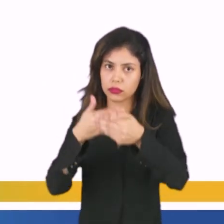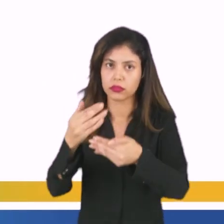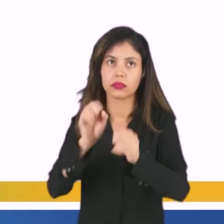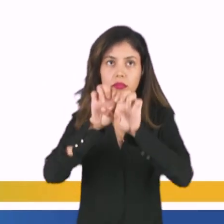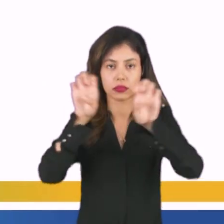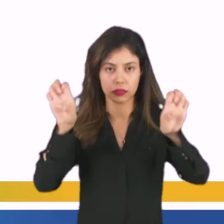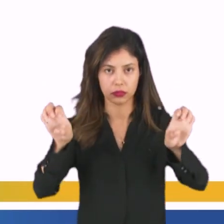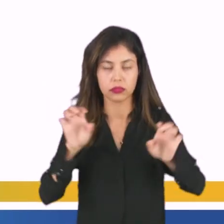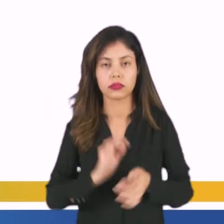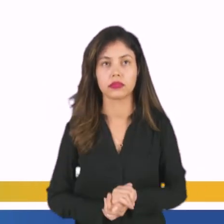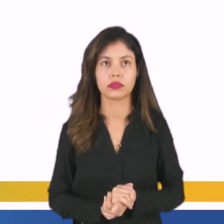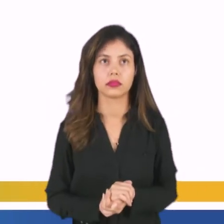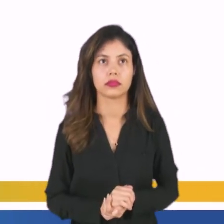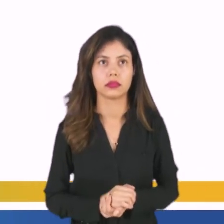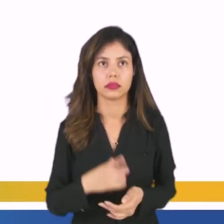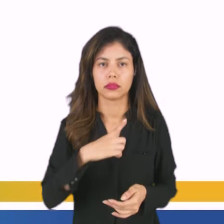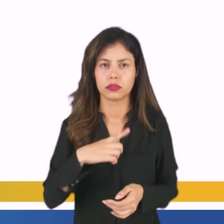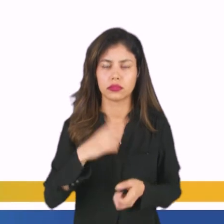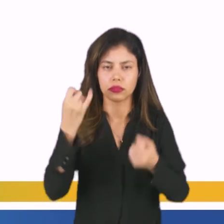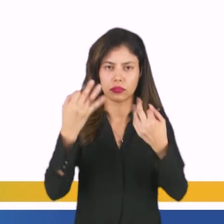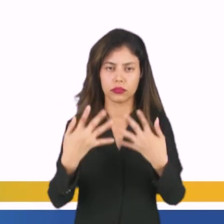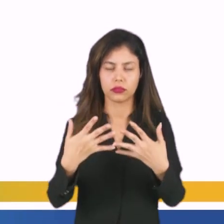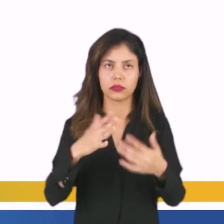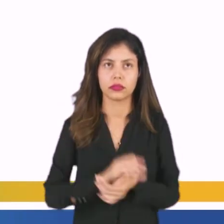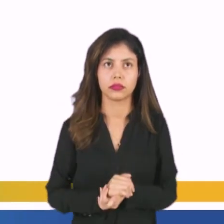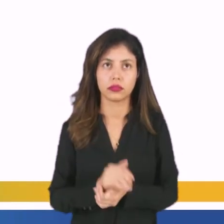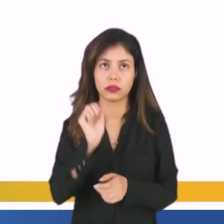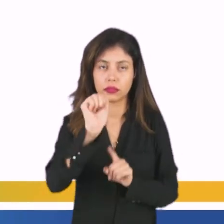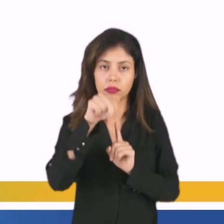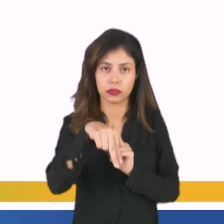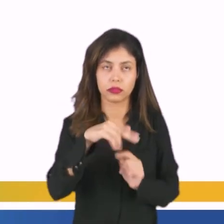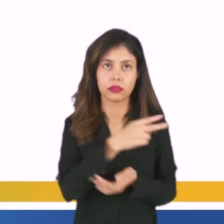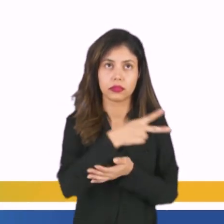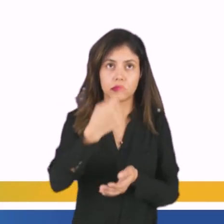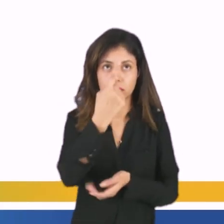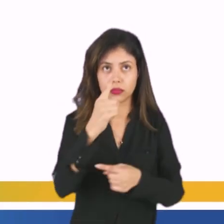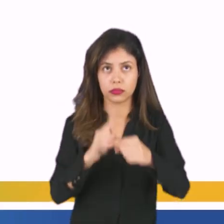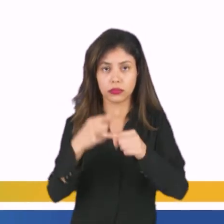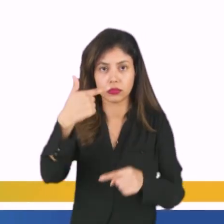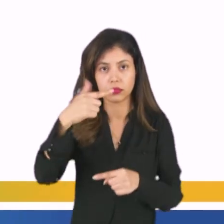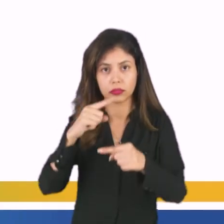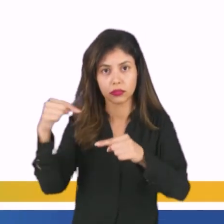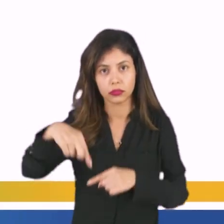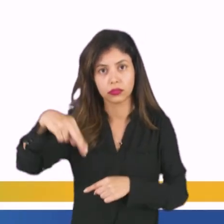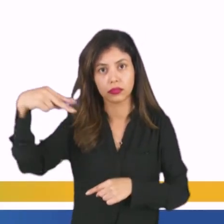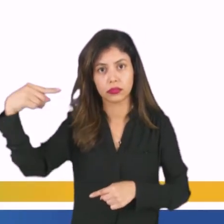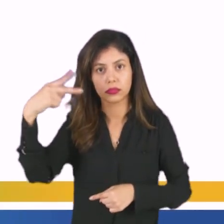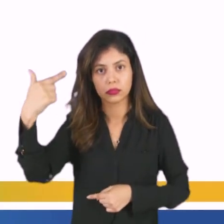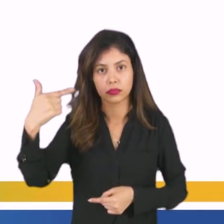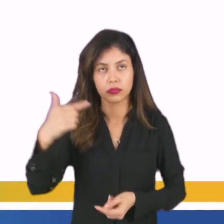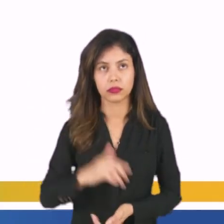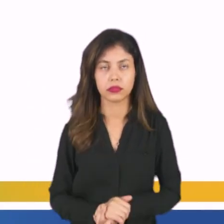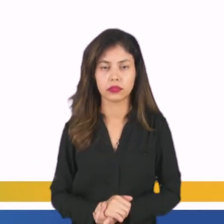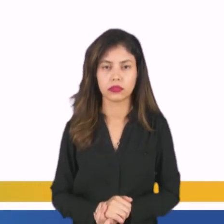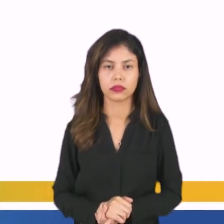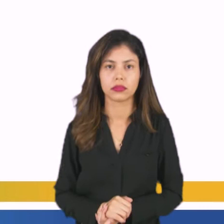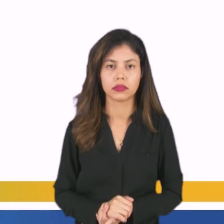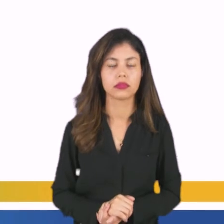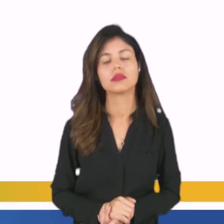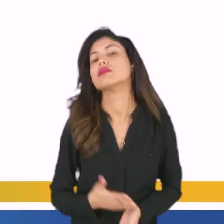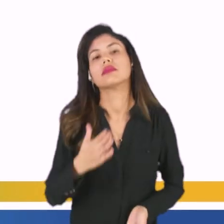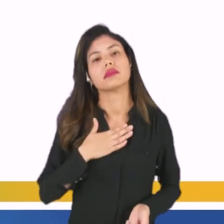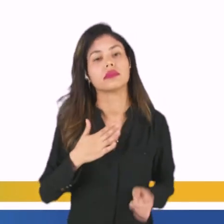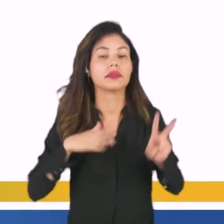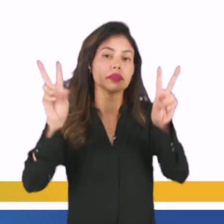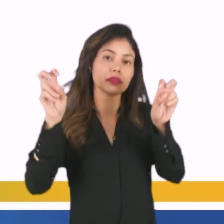Desenvolvendo essa equação, nós temos a seguinte situação, que o meu AN é 1 mais 2n menos 2. E aí,